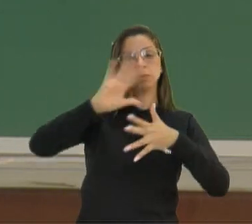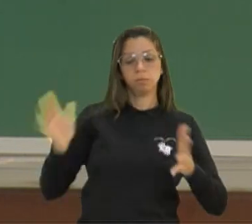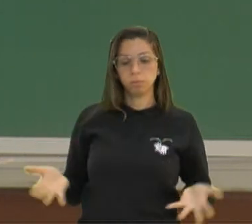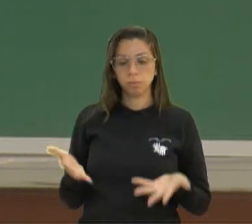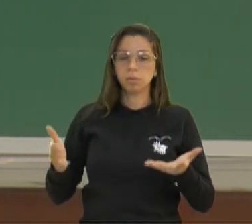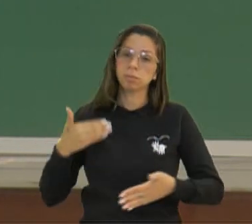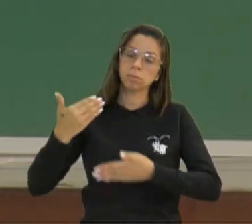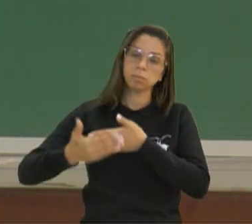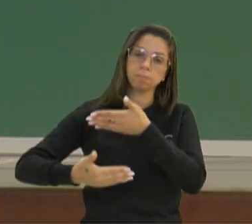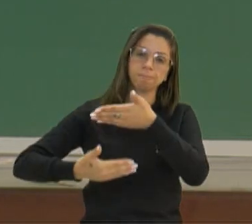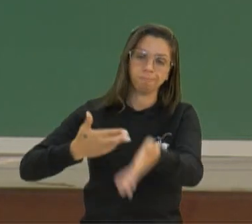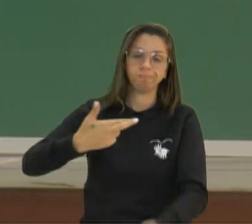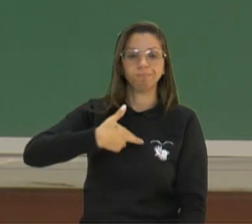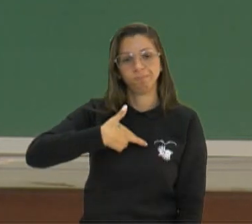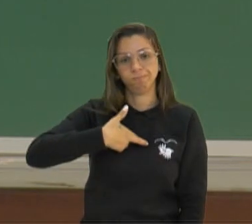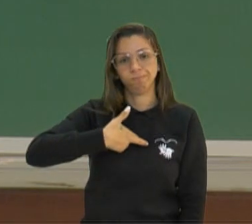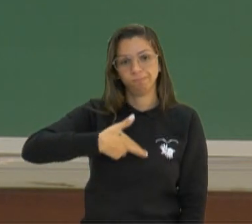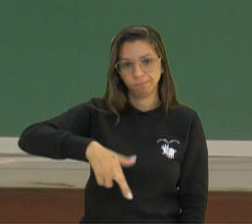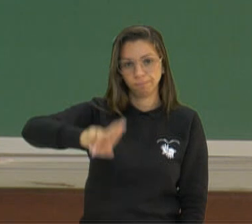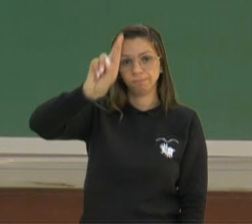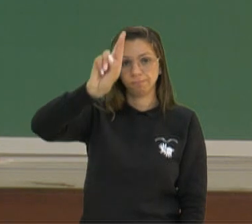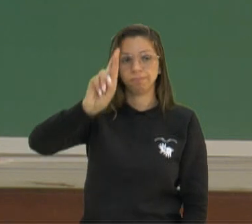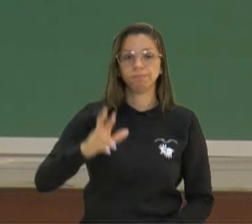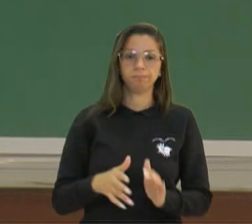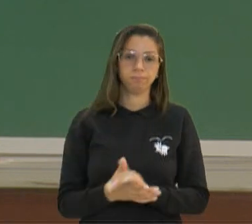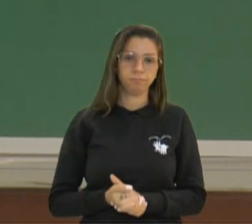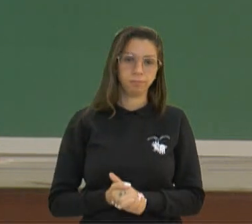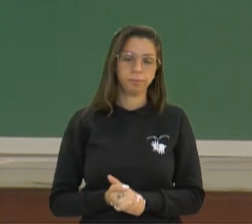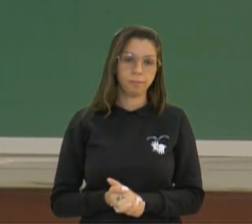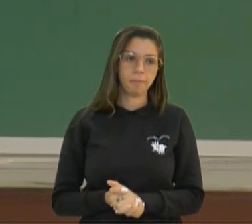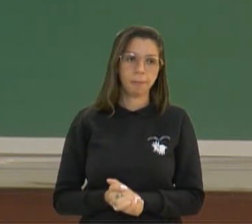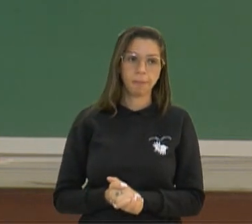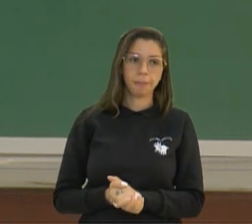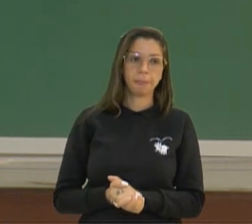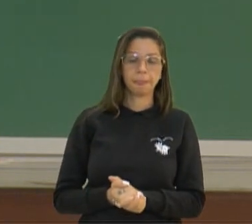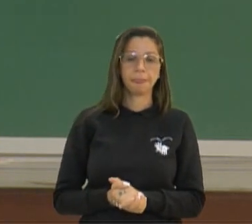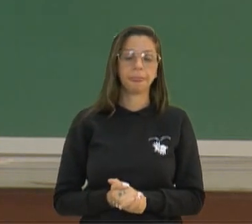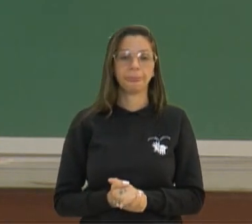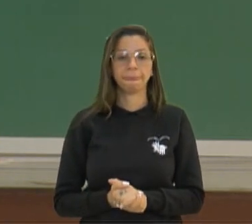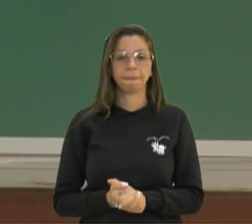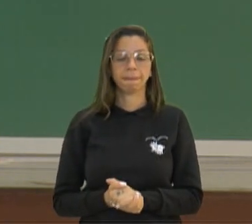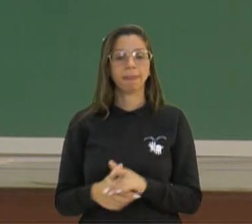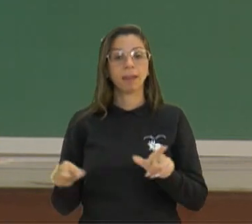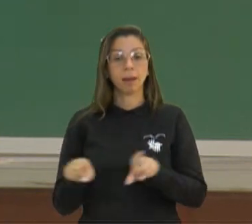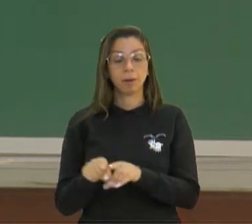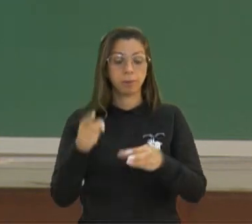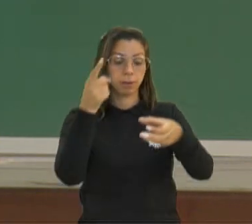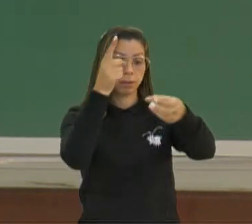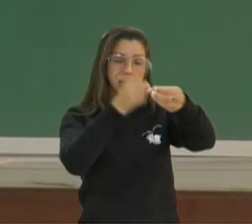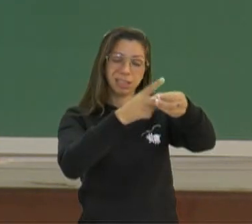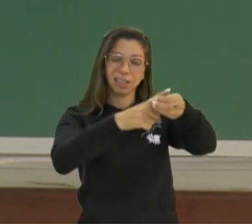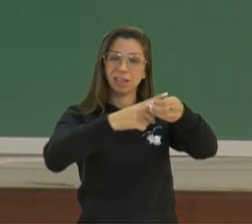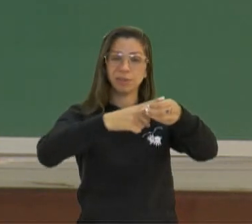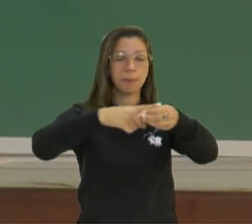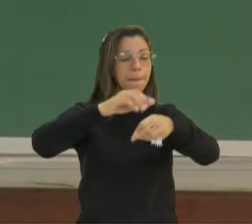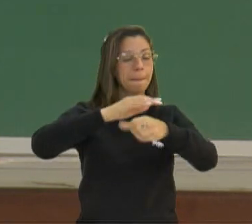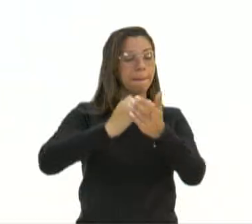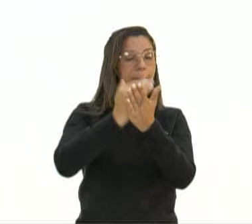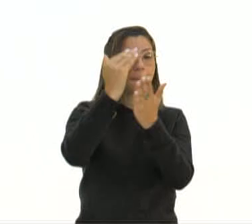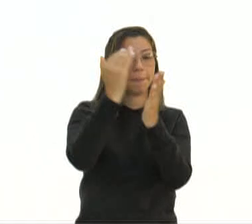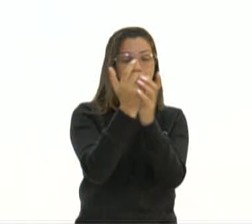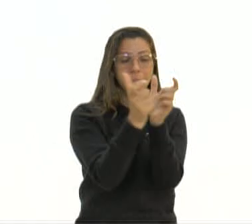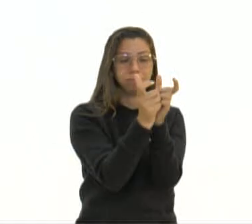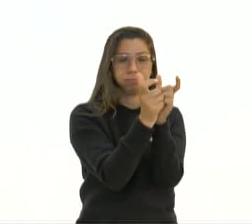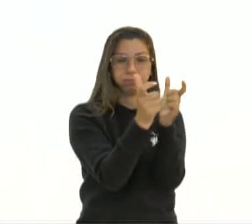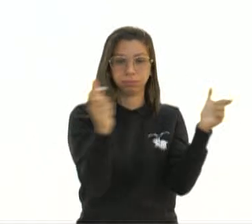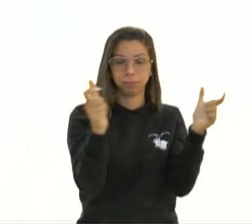o desenvolvimento dessas religiões. Vamos passar agora pelas cidades mais populosas da América